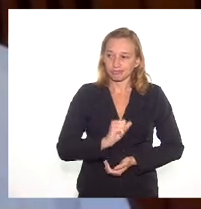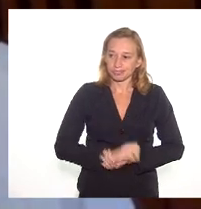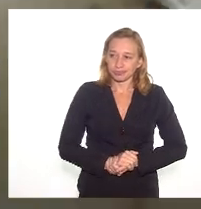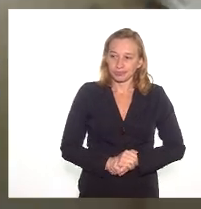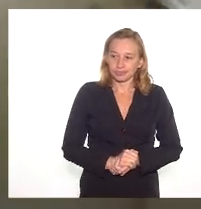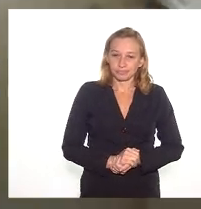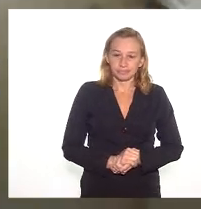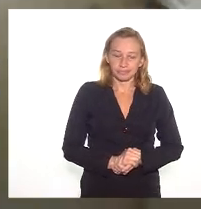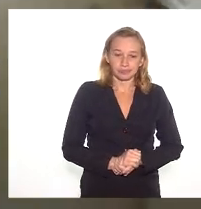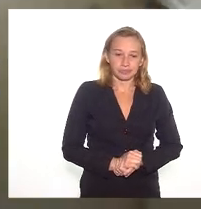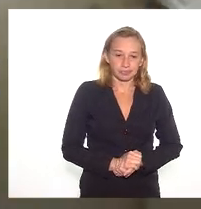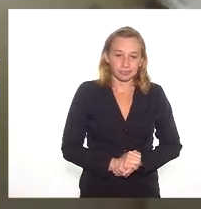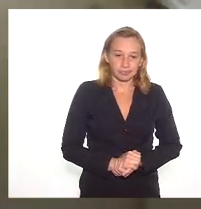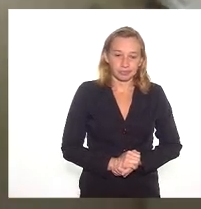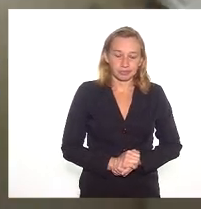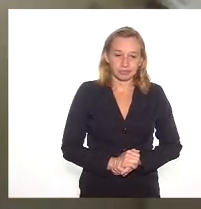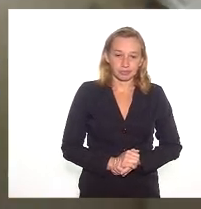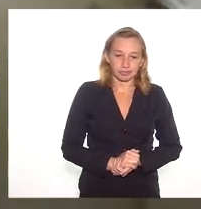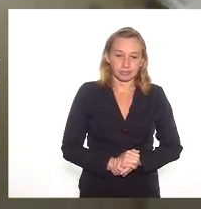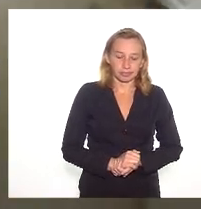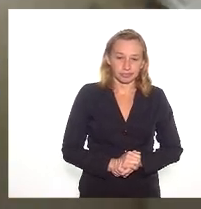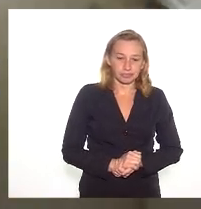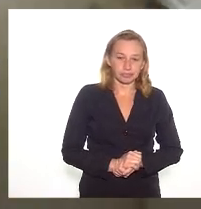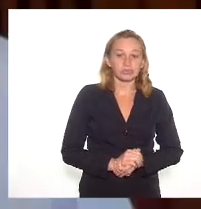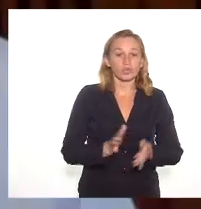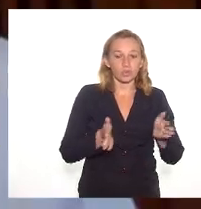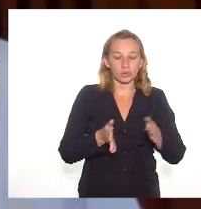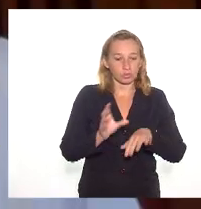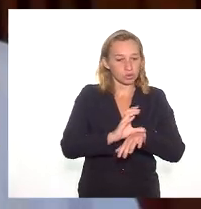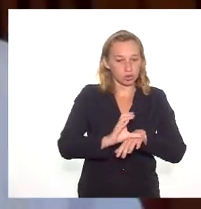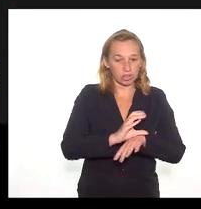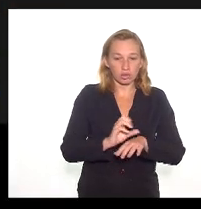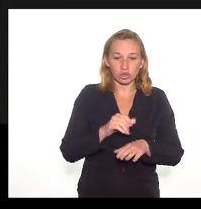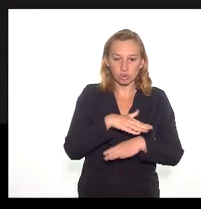O prazo é inconstitucional. Se todos concordarem,